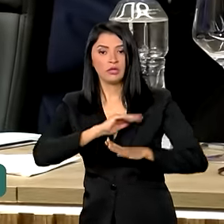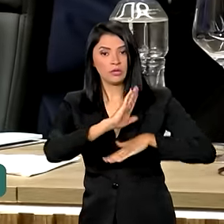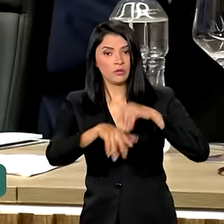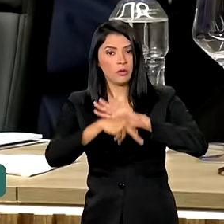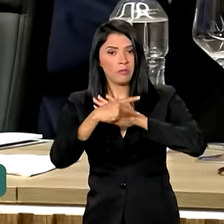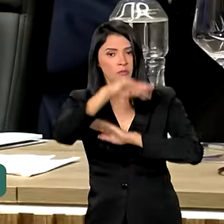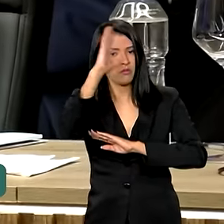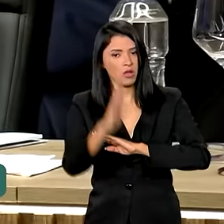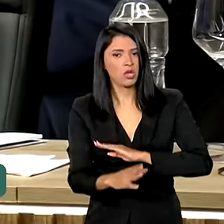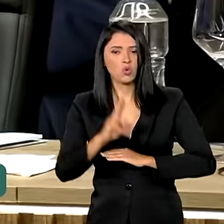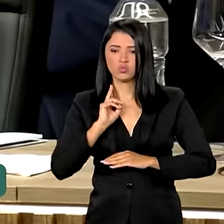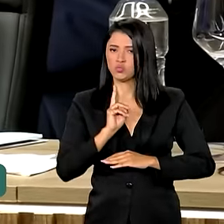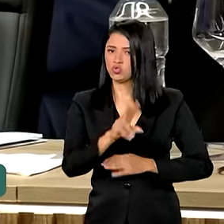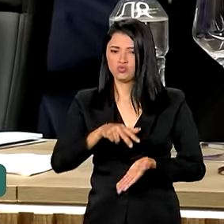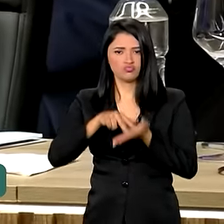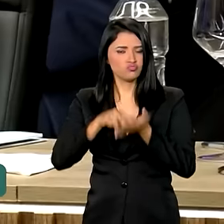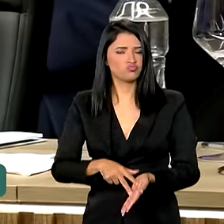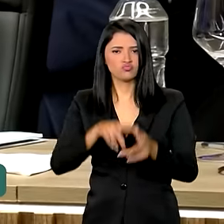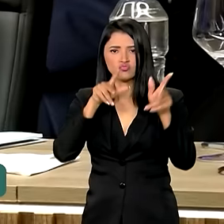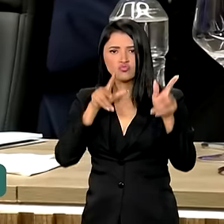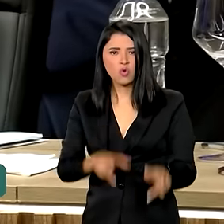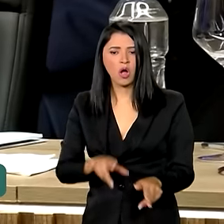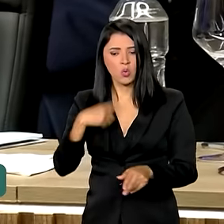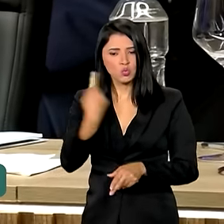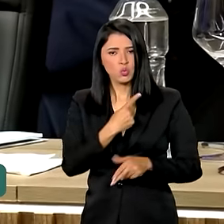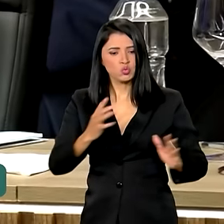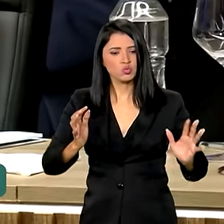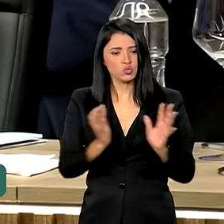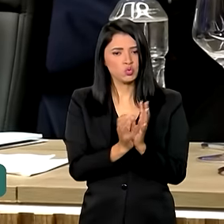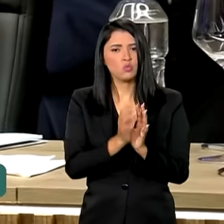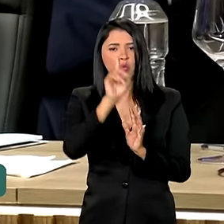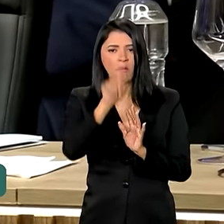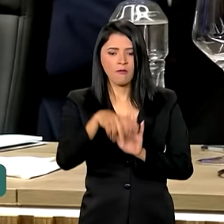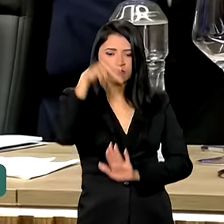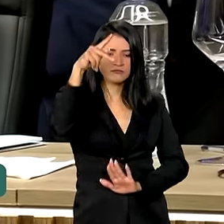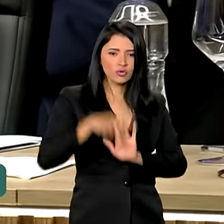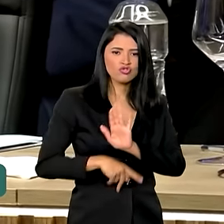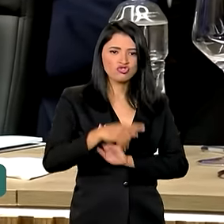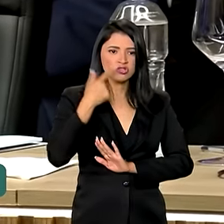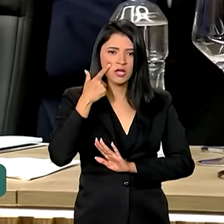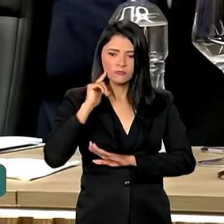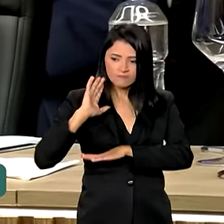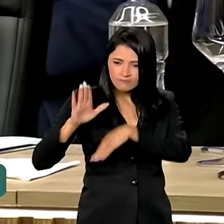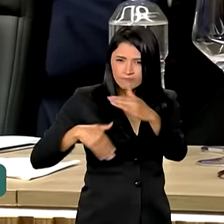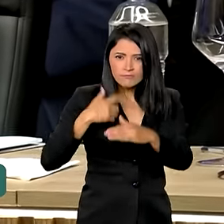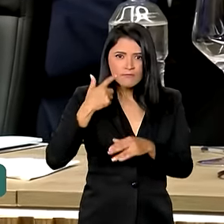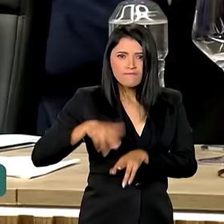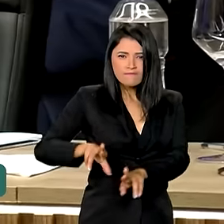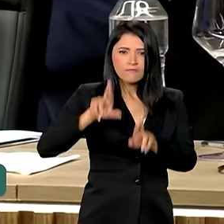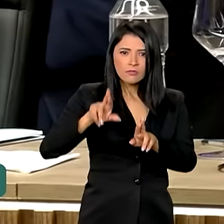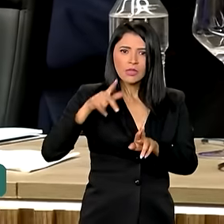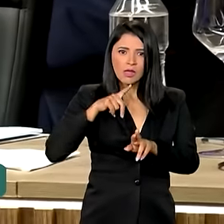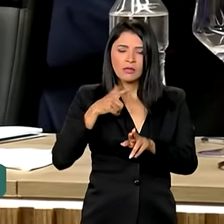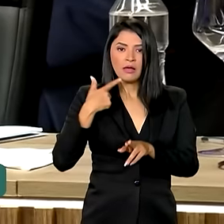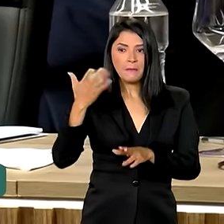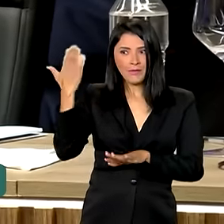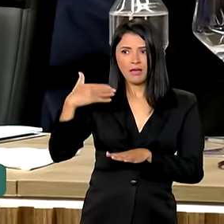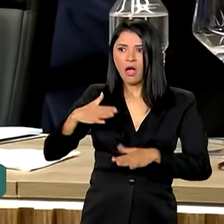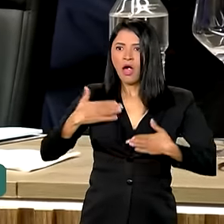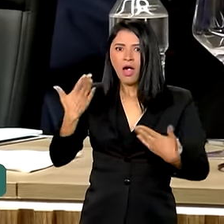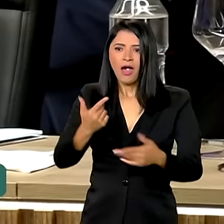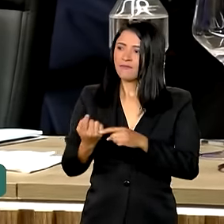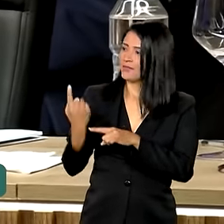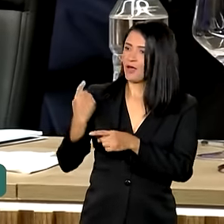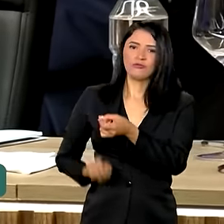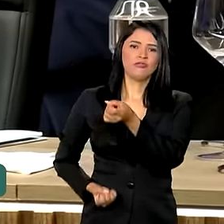Brasil permanece inabalável. Nosso bloco é um projeto ambicioso que gerou muitos frutos desde o